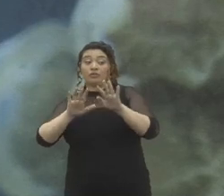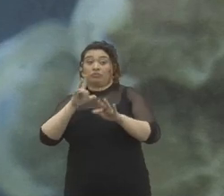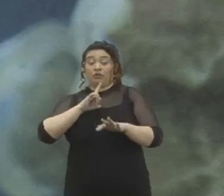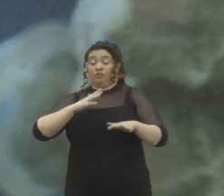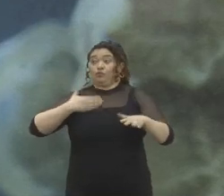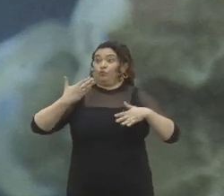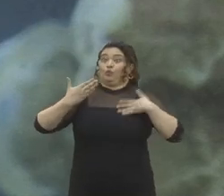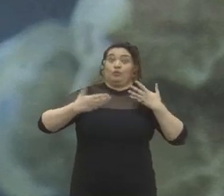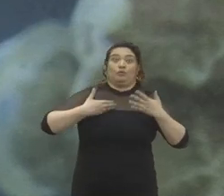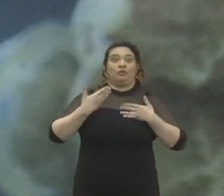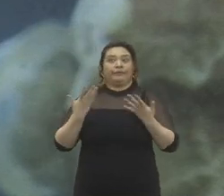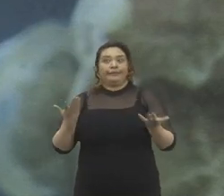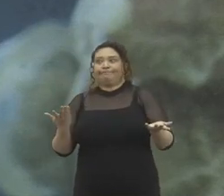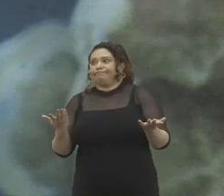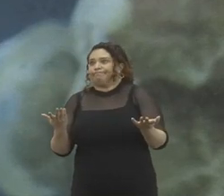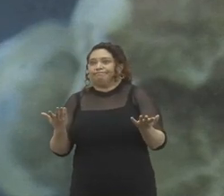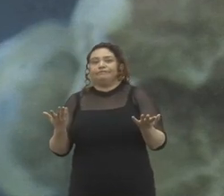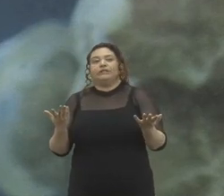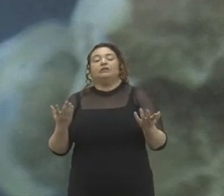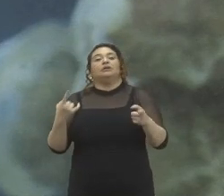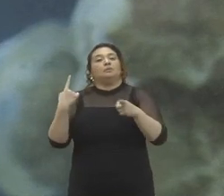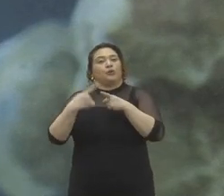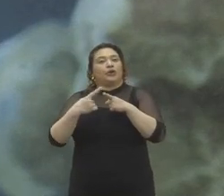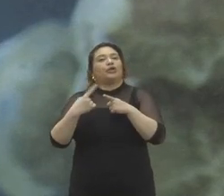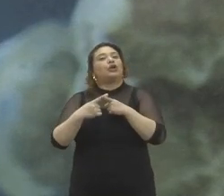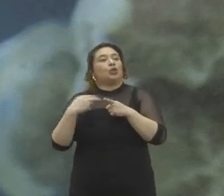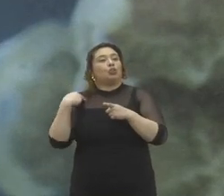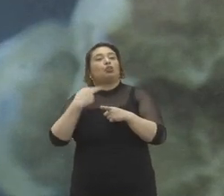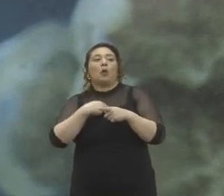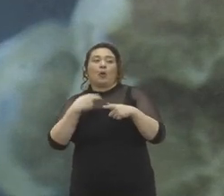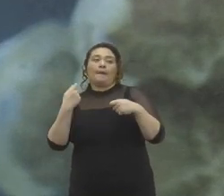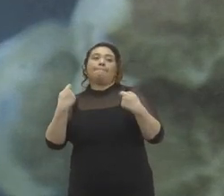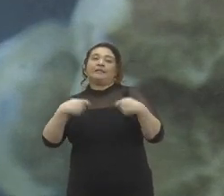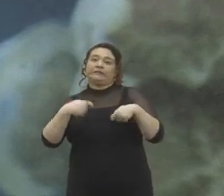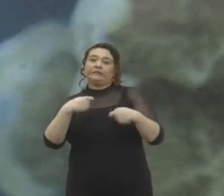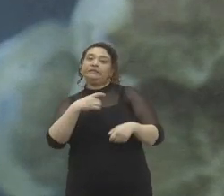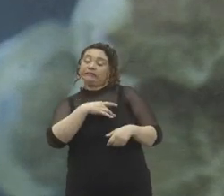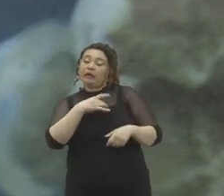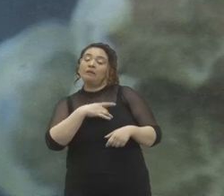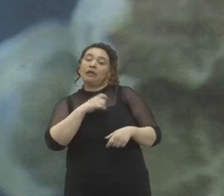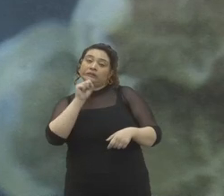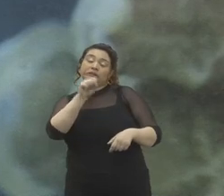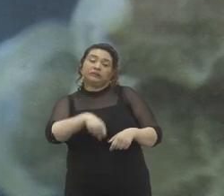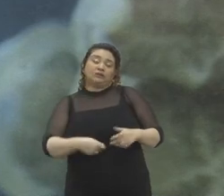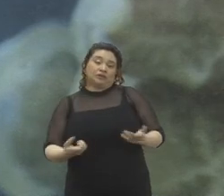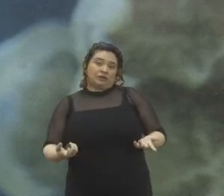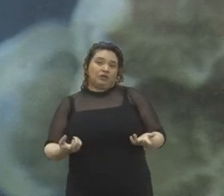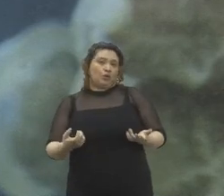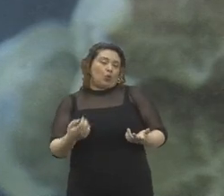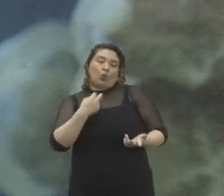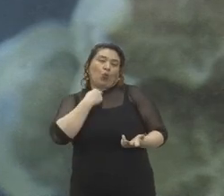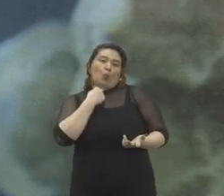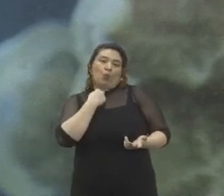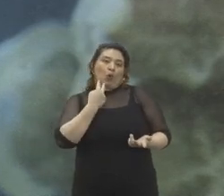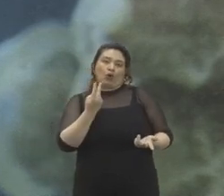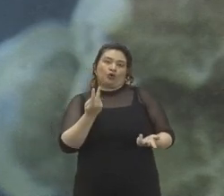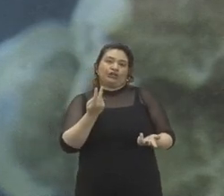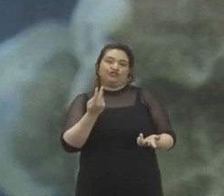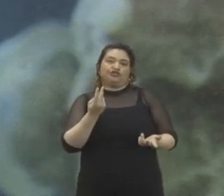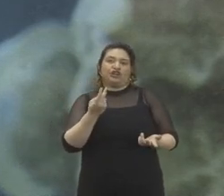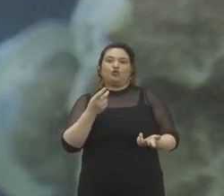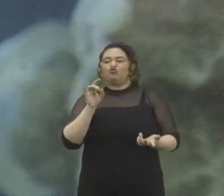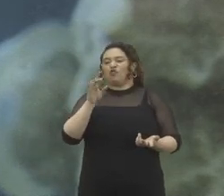vender desesperança né porque eu acho que isso é um temor que a gente deve ter a gente não pode também